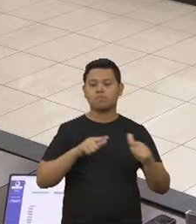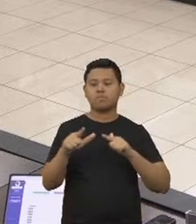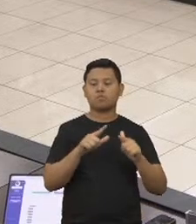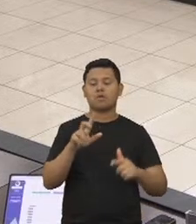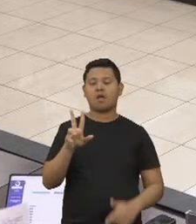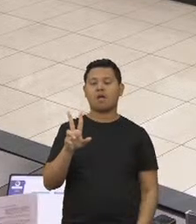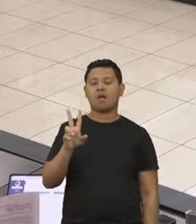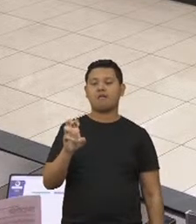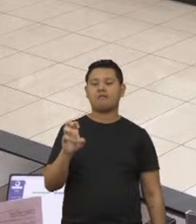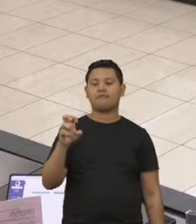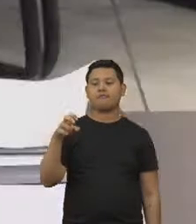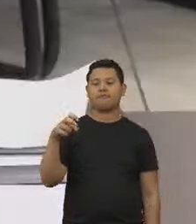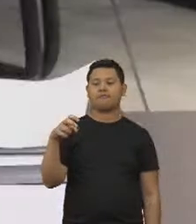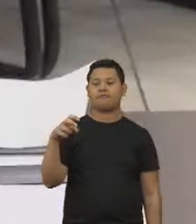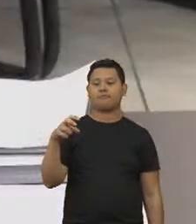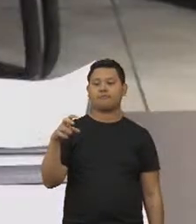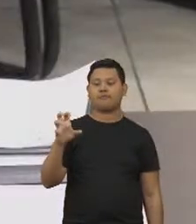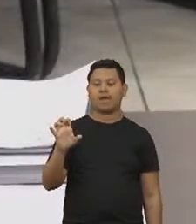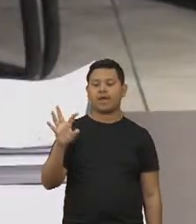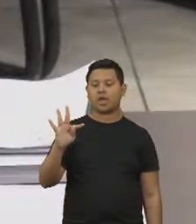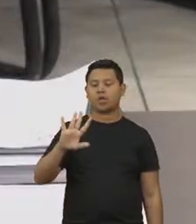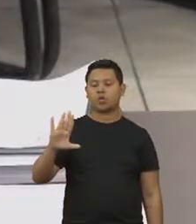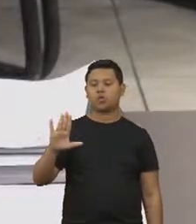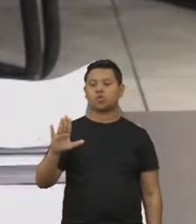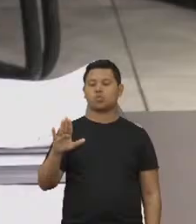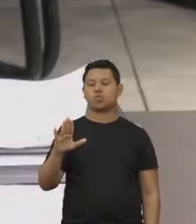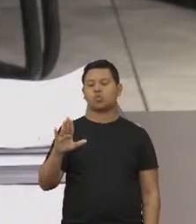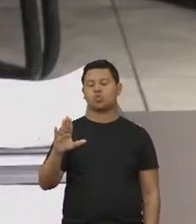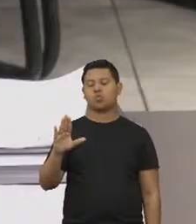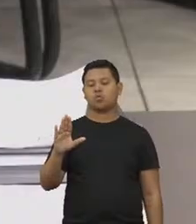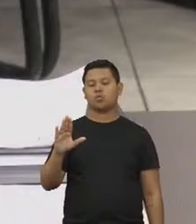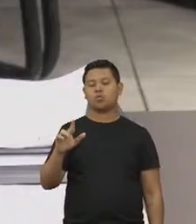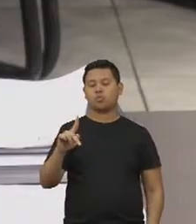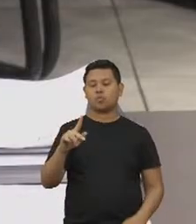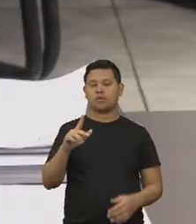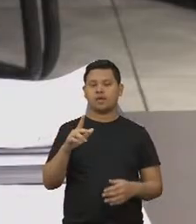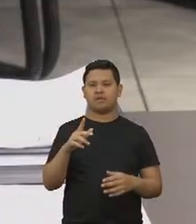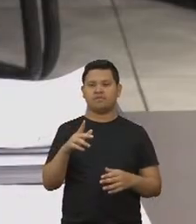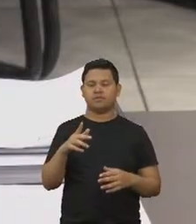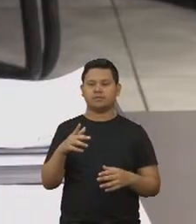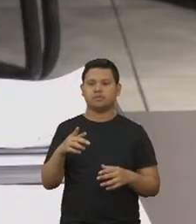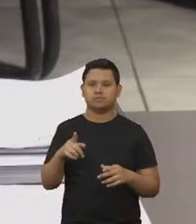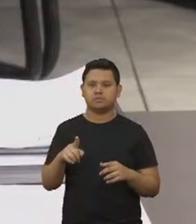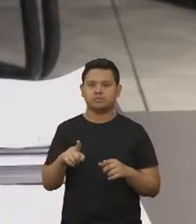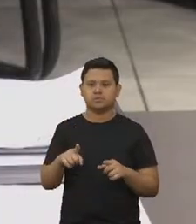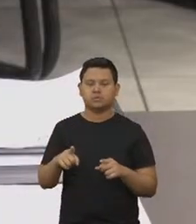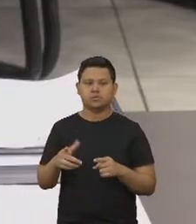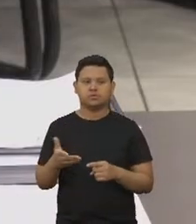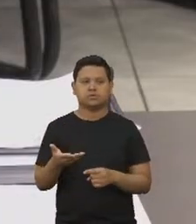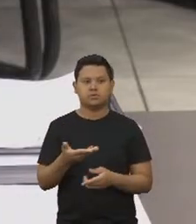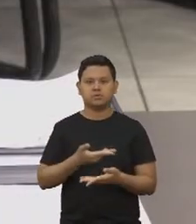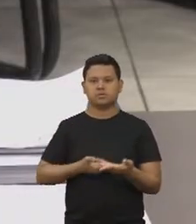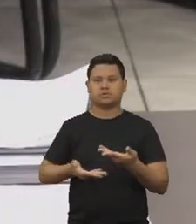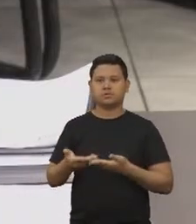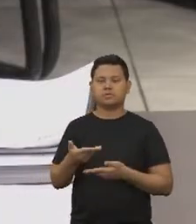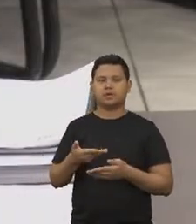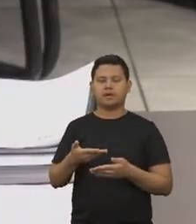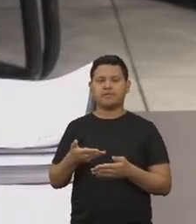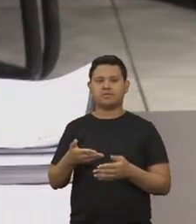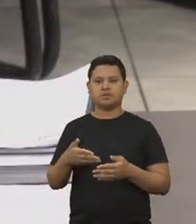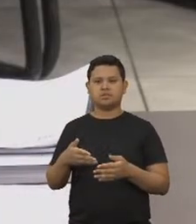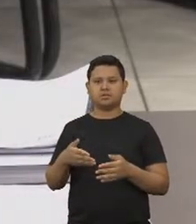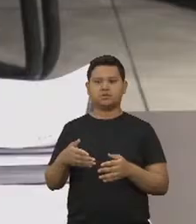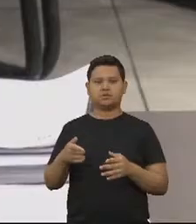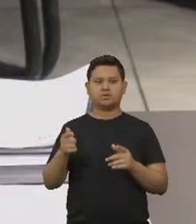VET Companhia de Jacareí, estão em greve, não é? E pedir a solidariedade dessa casa, que me parece que